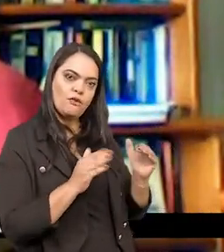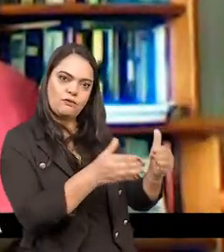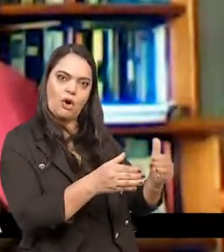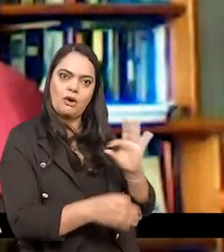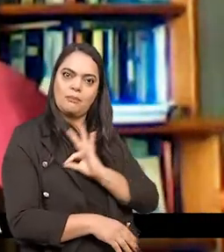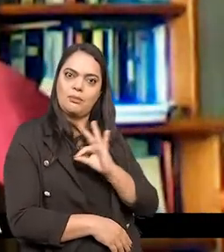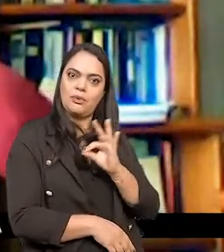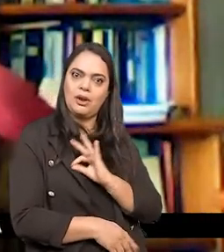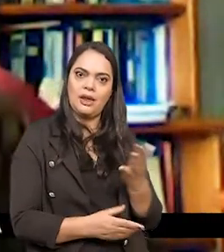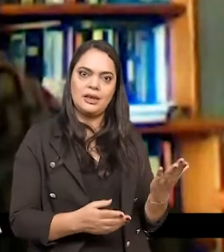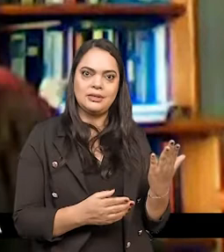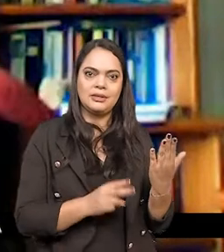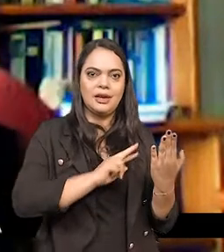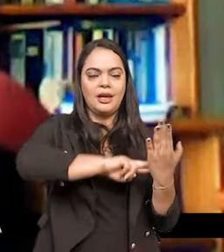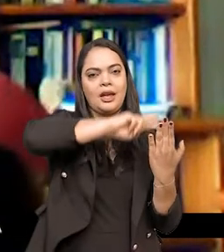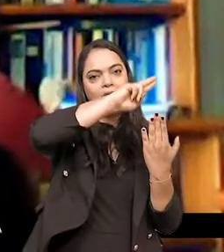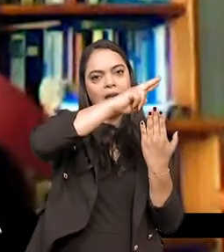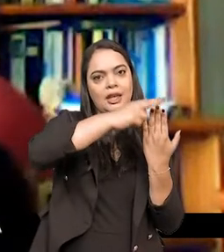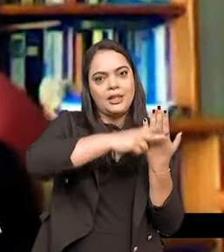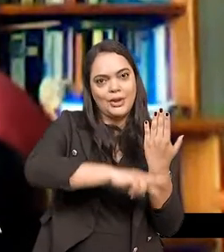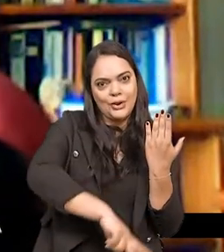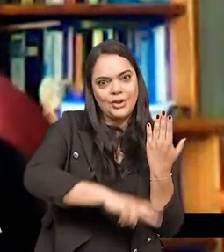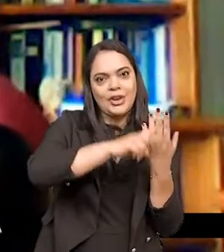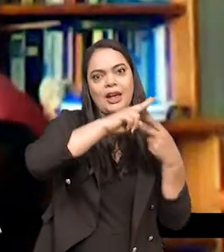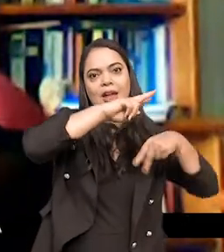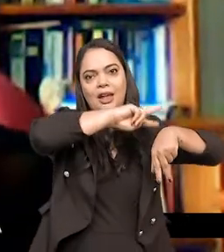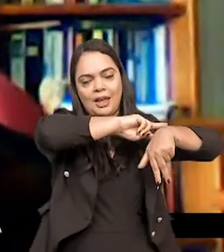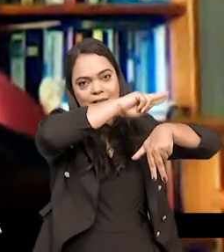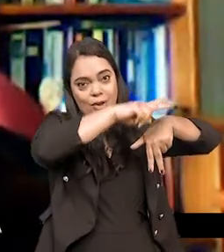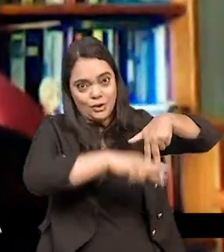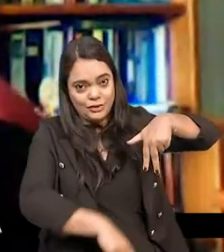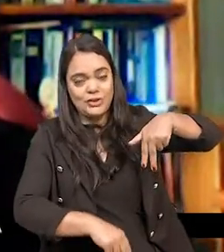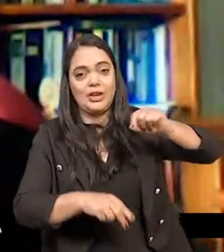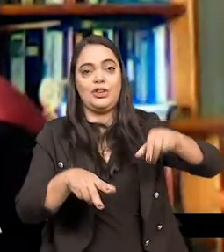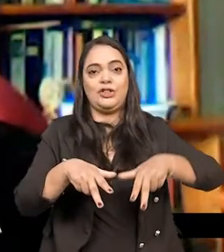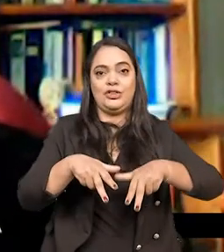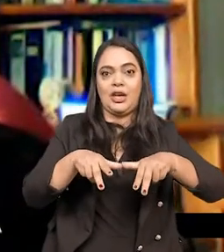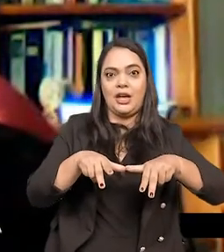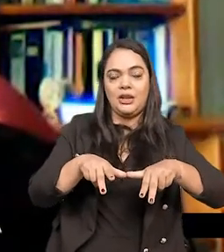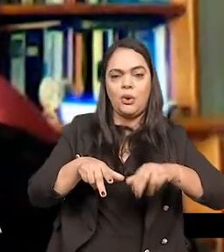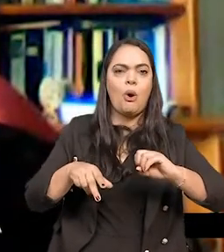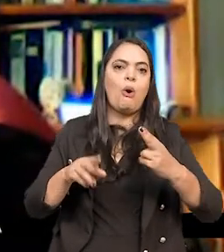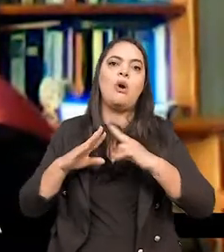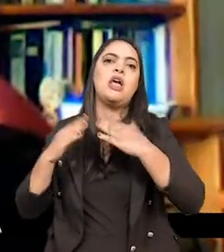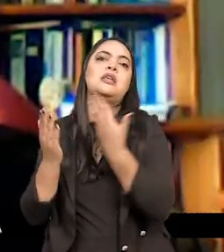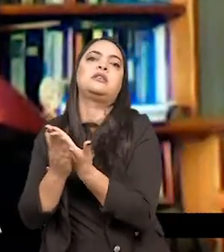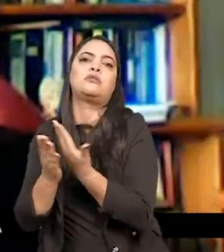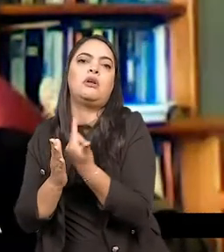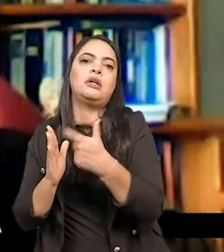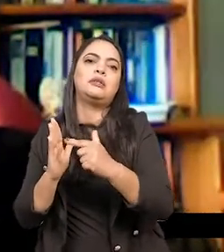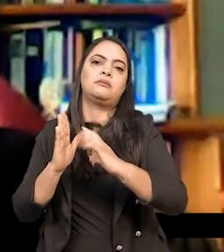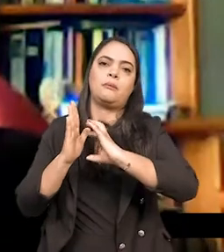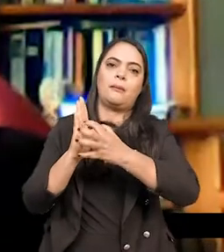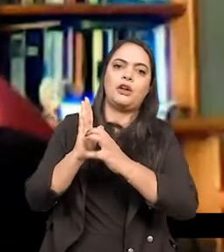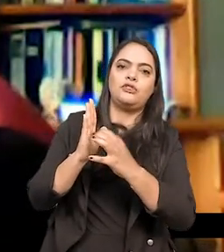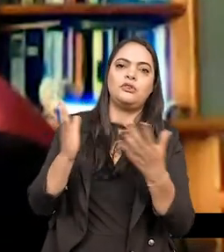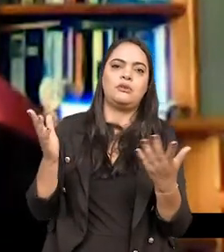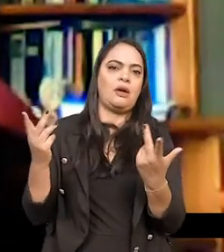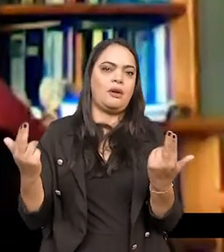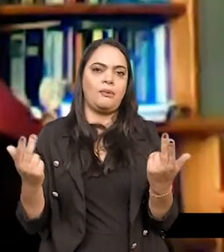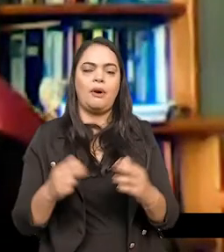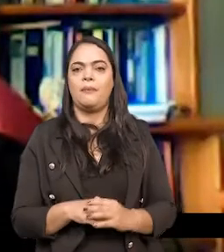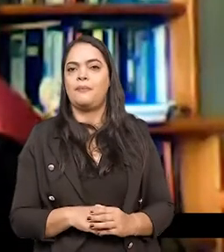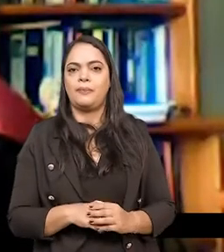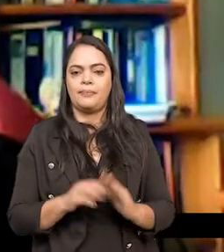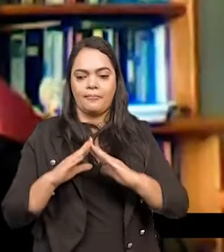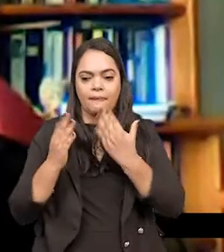Com ideologia de gênero, escola sem partido. Porque escola sem partido é a mesma coisa. O grande foco da escola sem partido são as